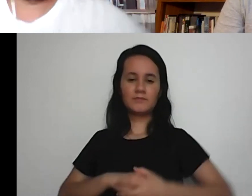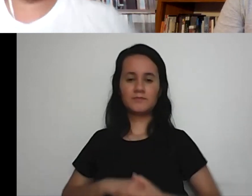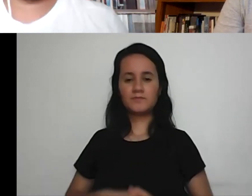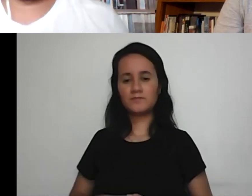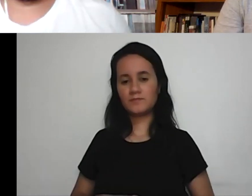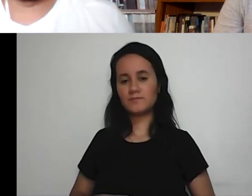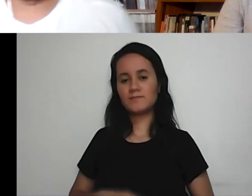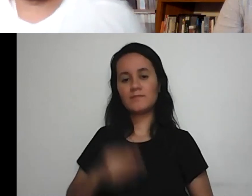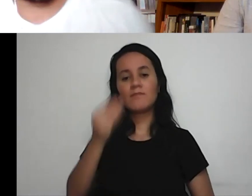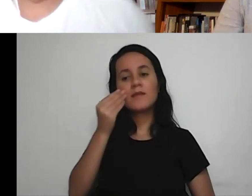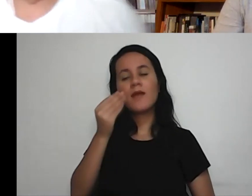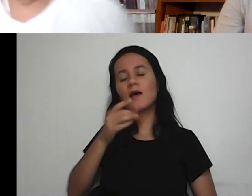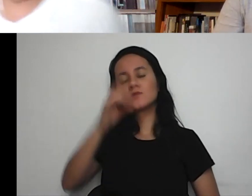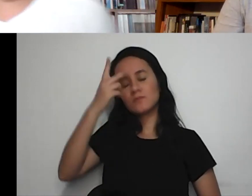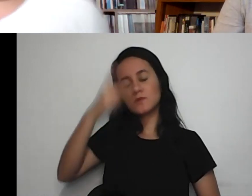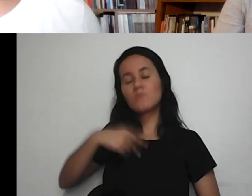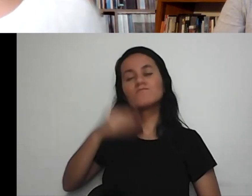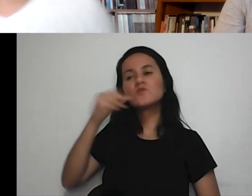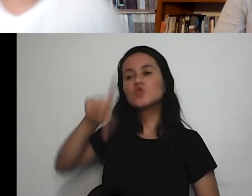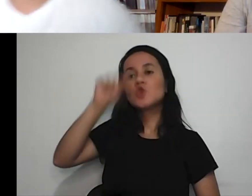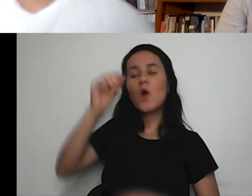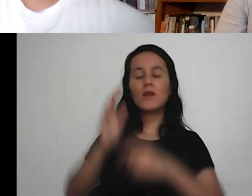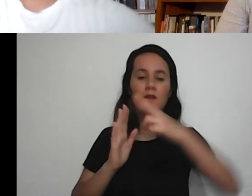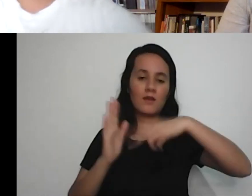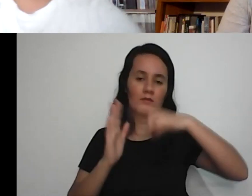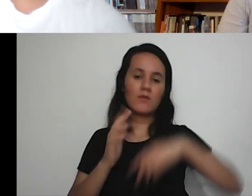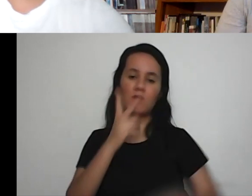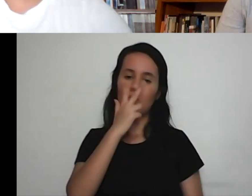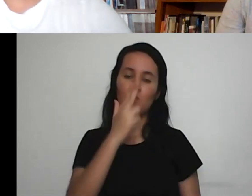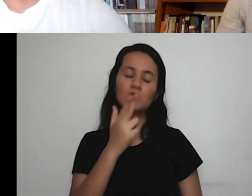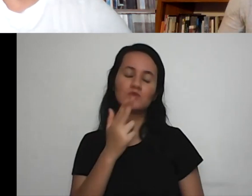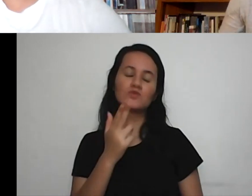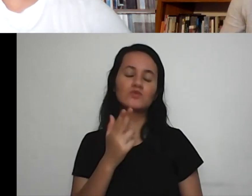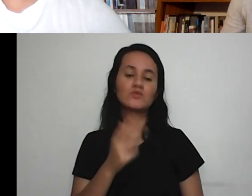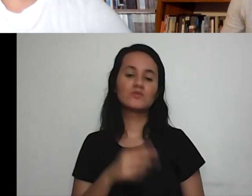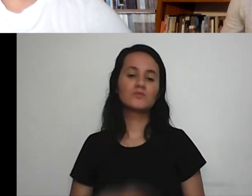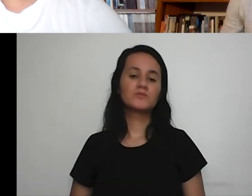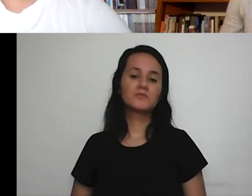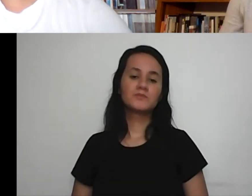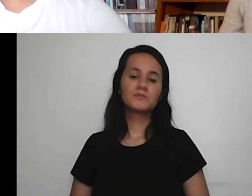se arriscar, né, na leitura, assim. Acho isso bem...